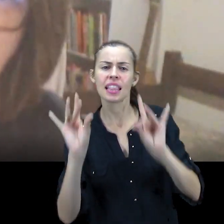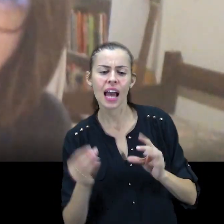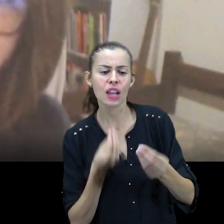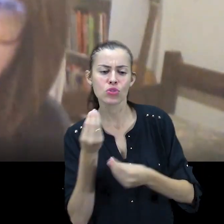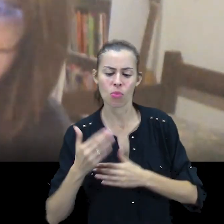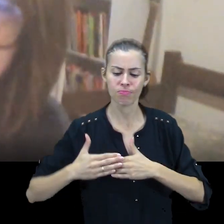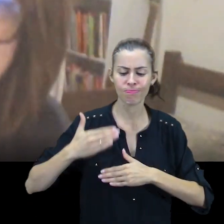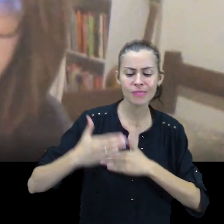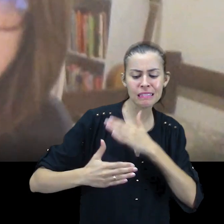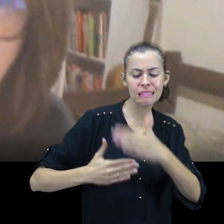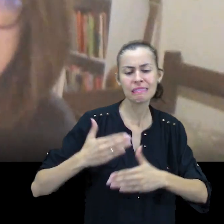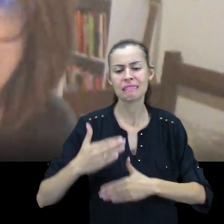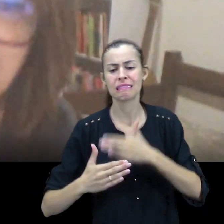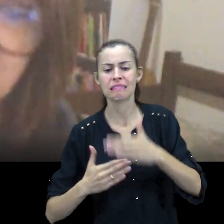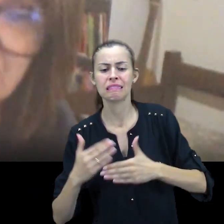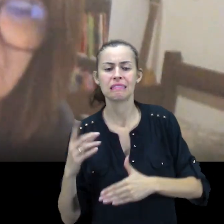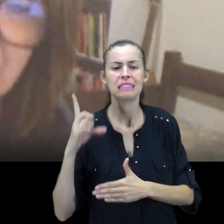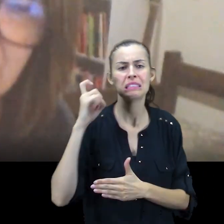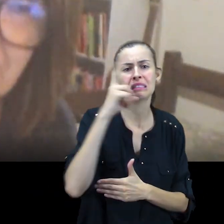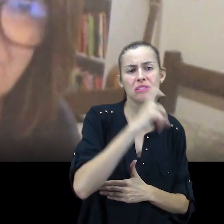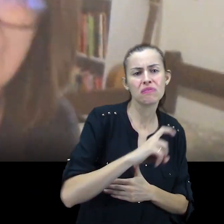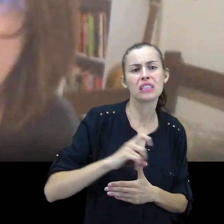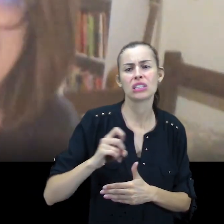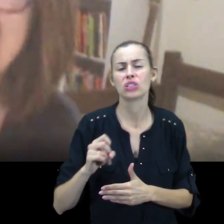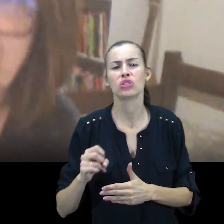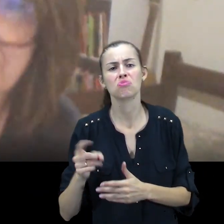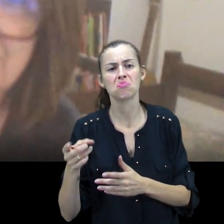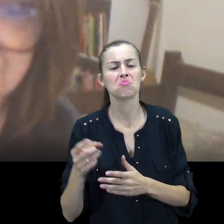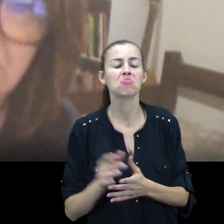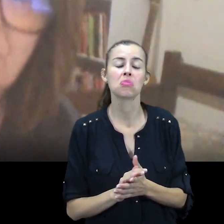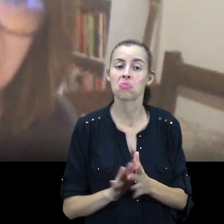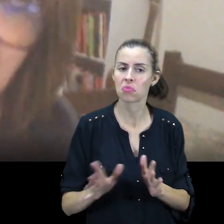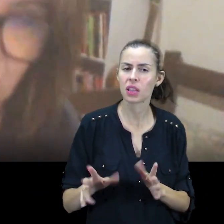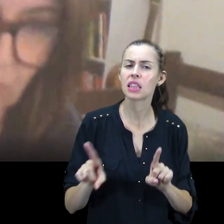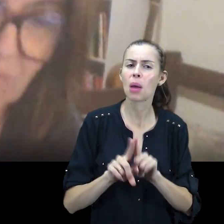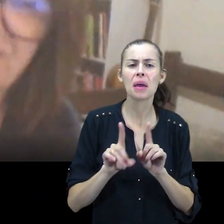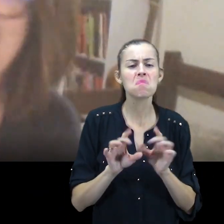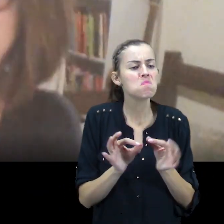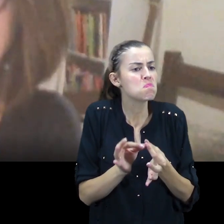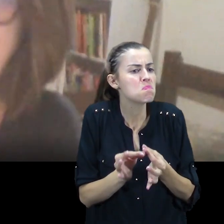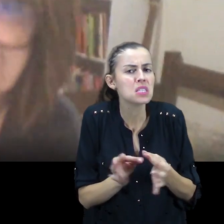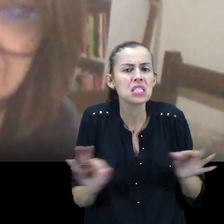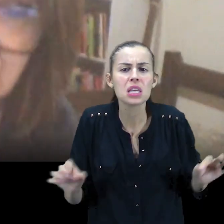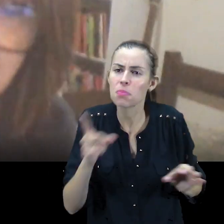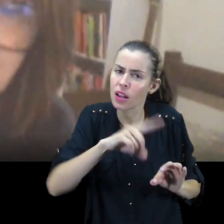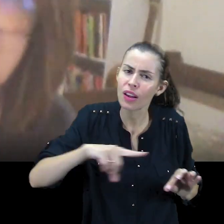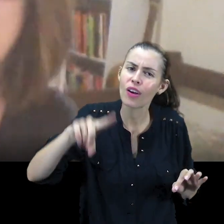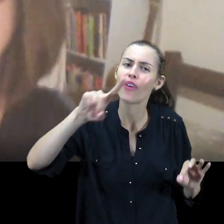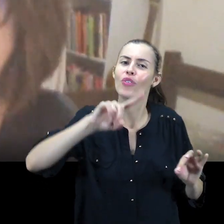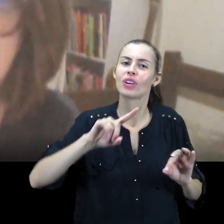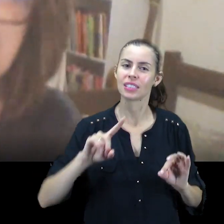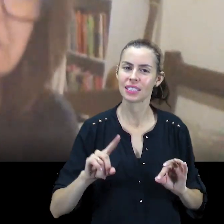têm como processo, nós temos, né, para além da implantação, como avaliação e pensar